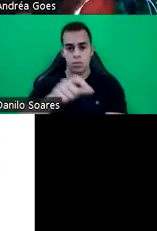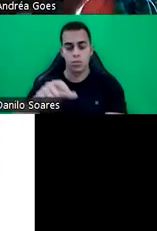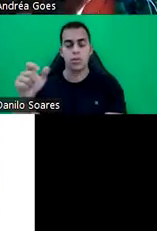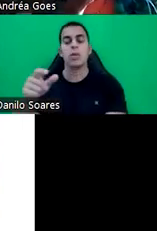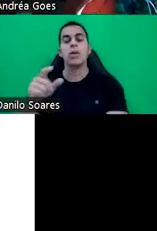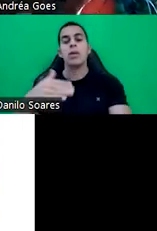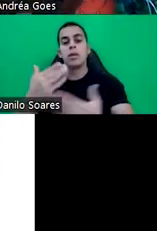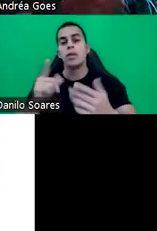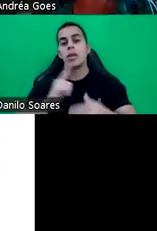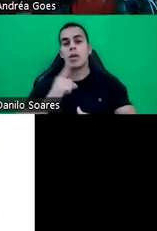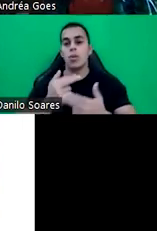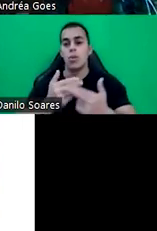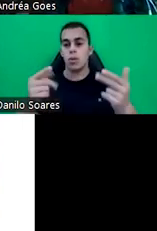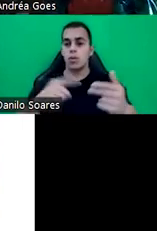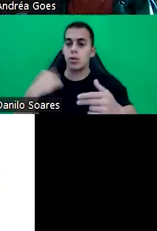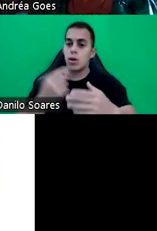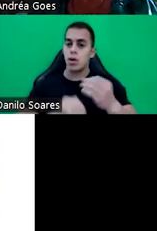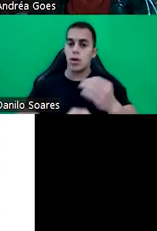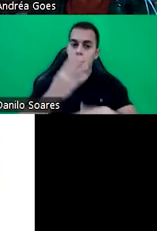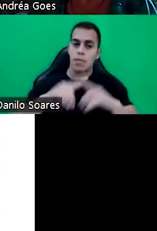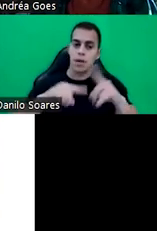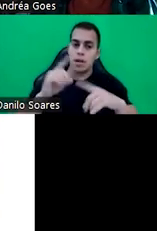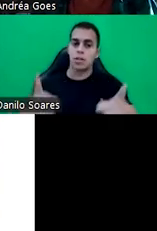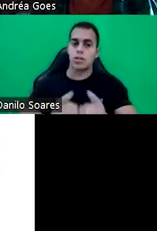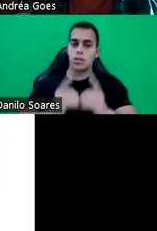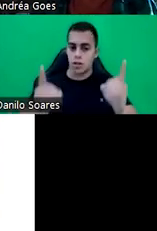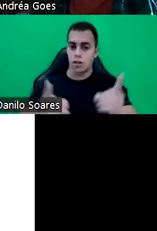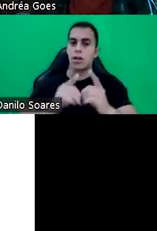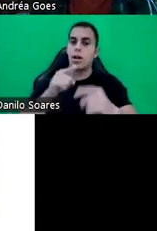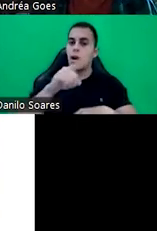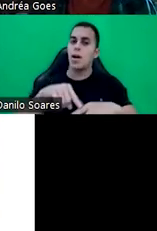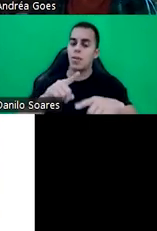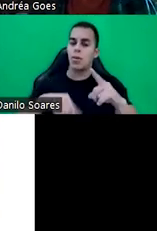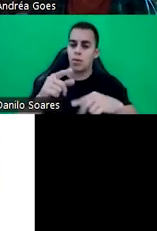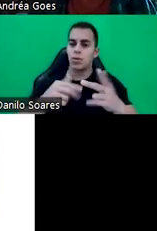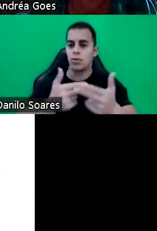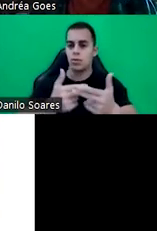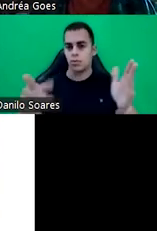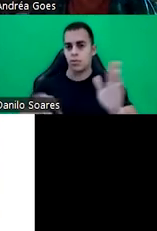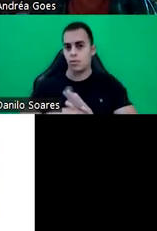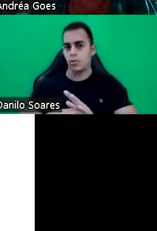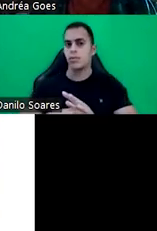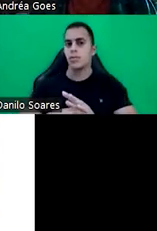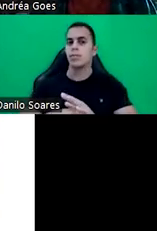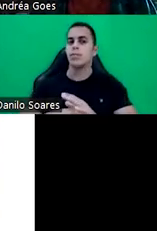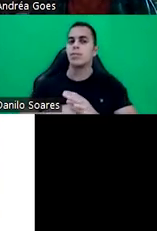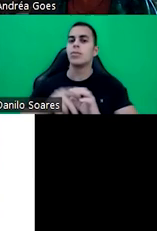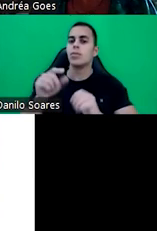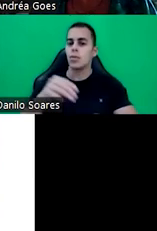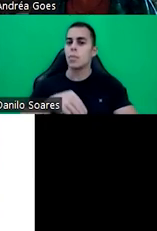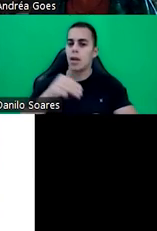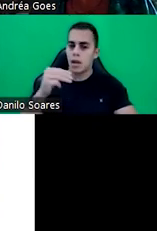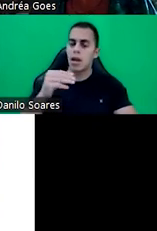gente fez foi desenvolver o material didático. Esse foi o produto do material dela, aí com vocês, no mestrado profissional, em